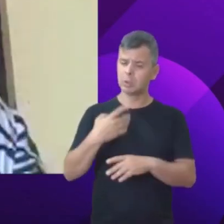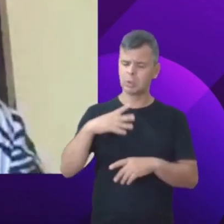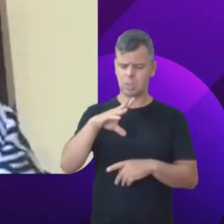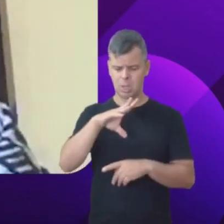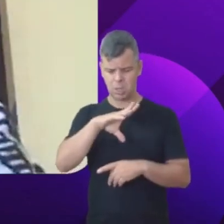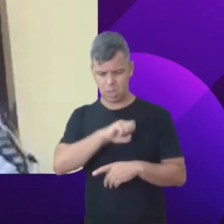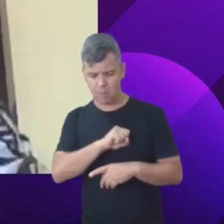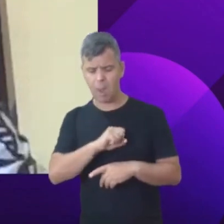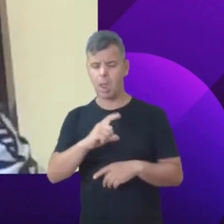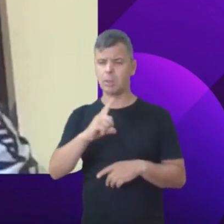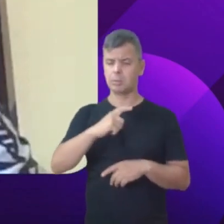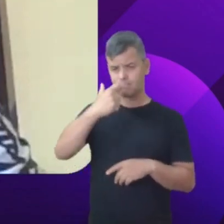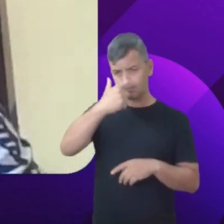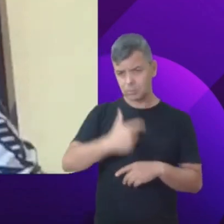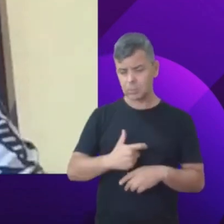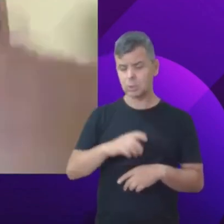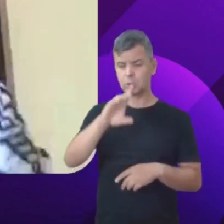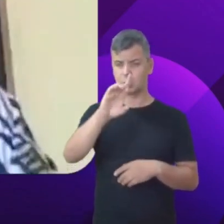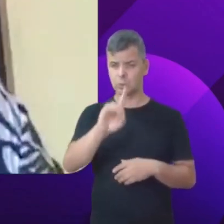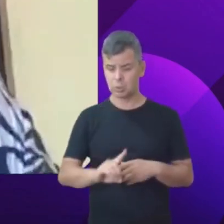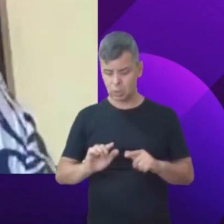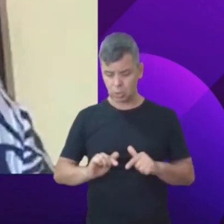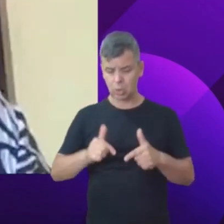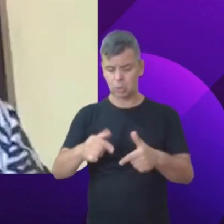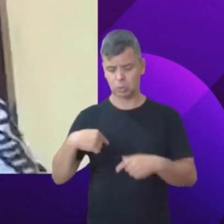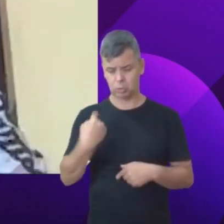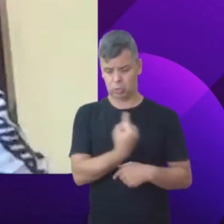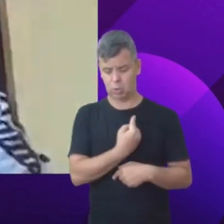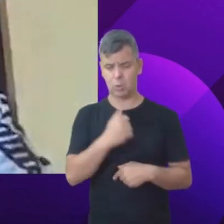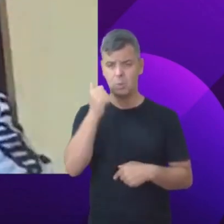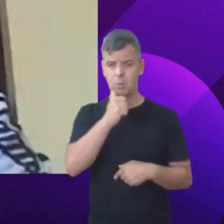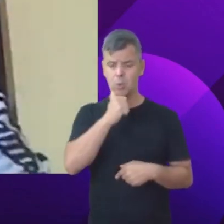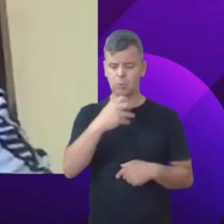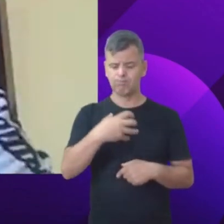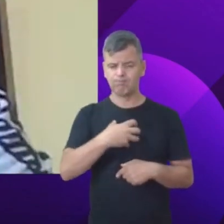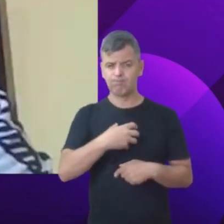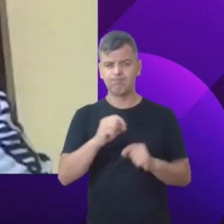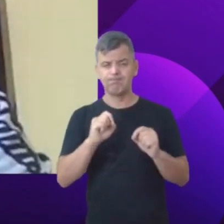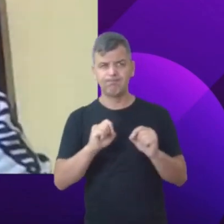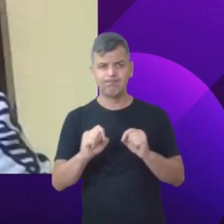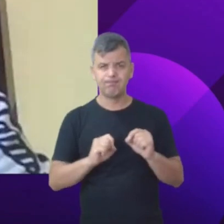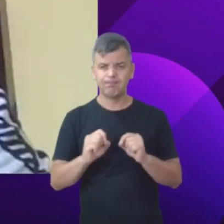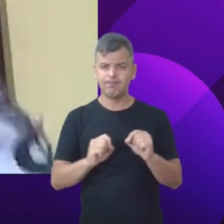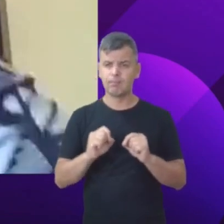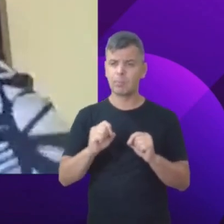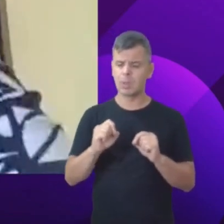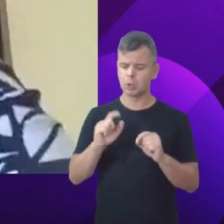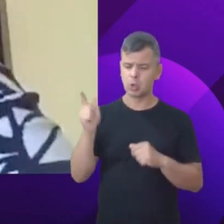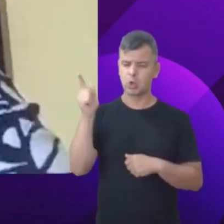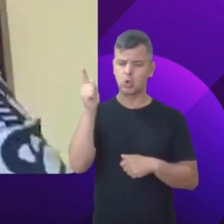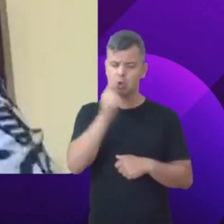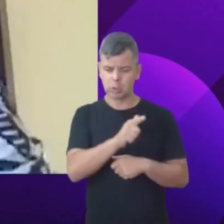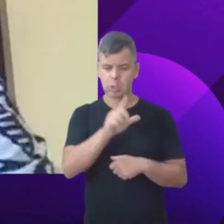amar, do direito de existir, e, obviamente, do direito da luta de todas nós mulheres, no sentido de